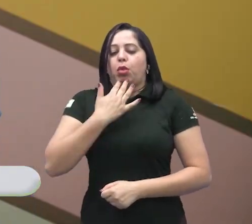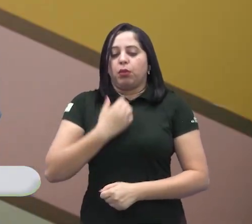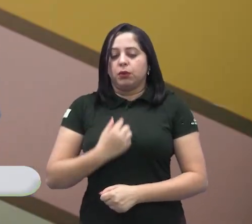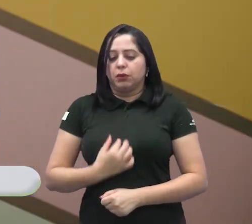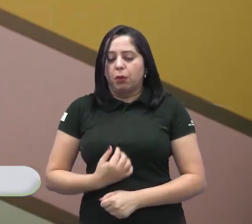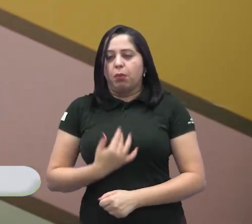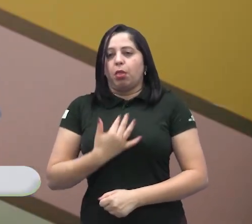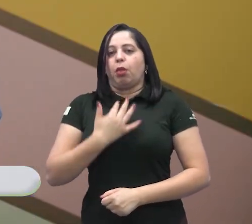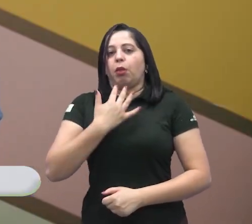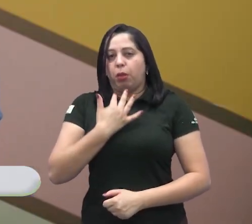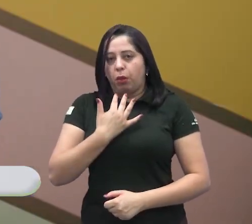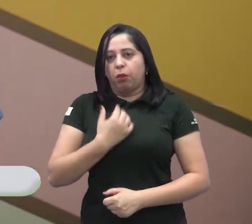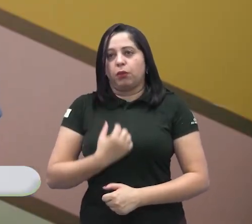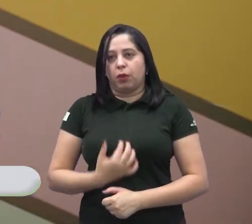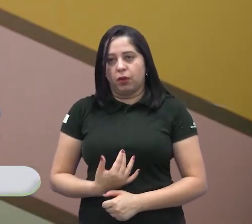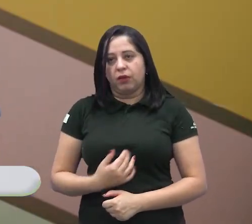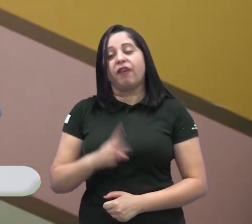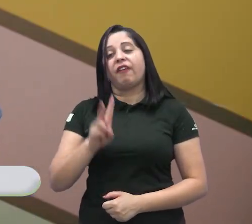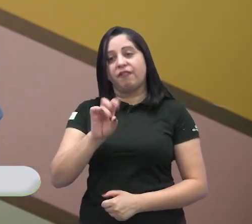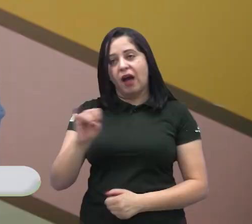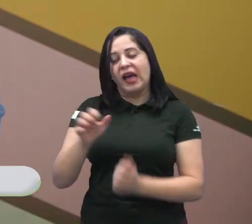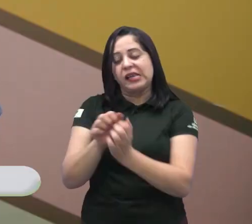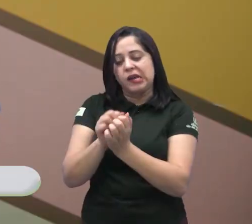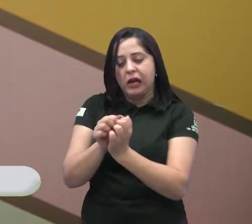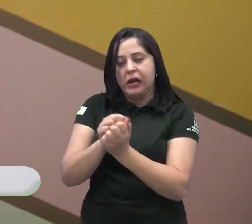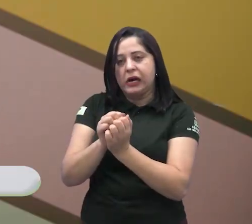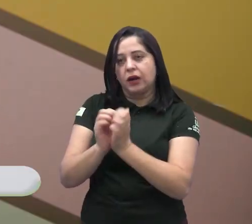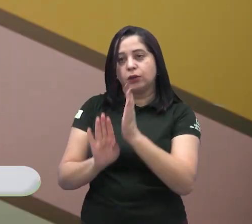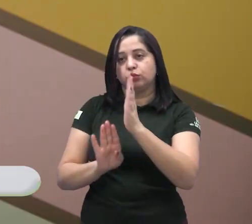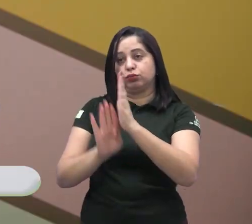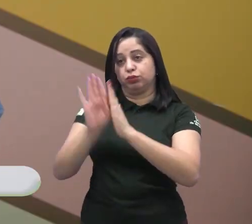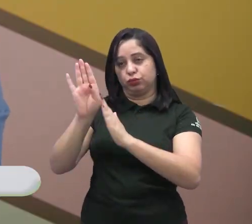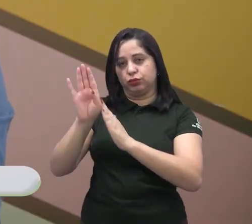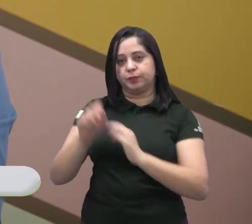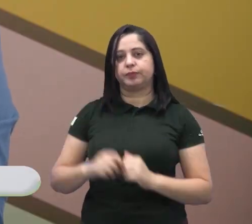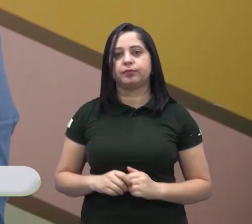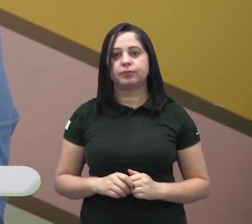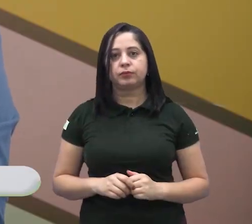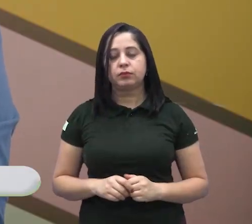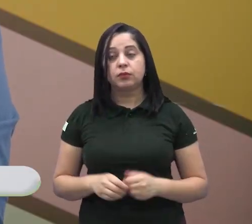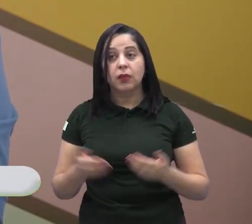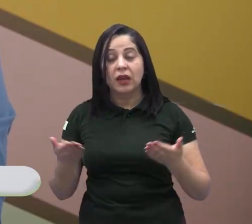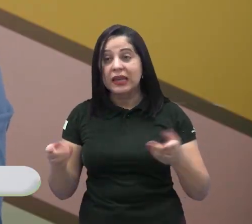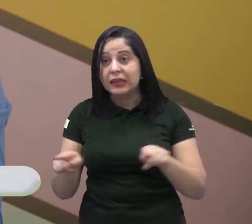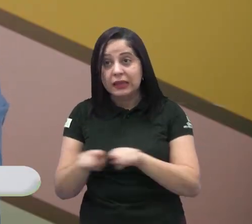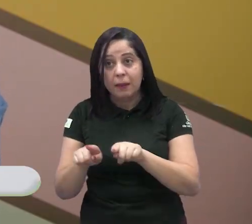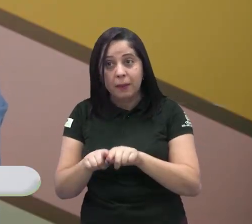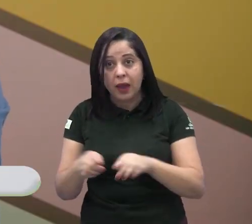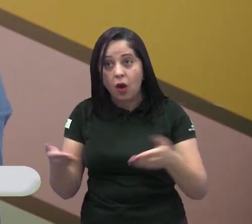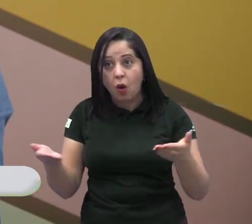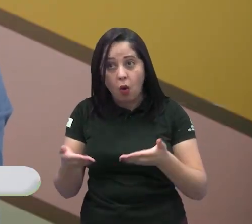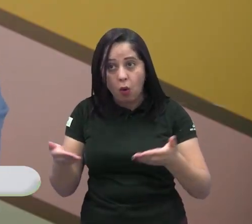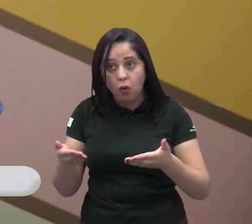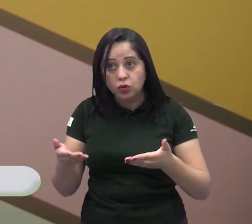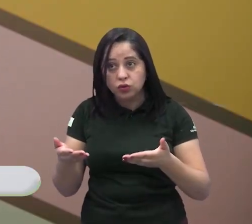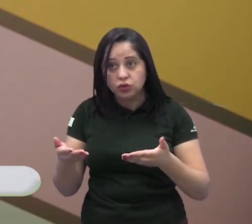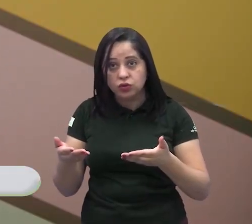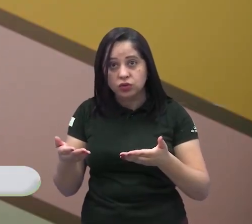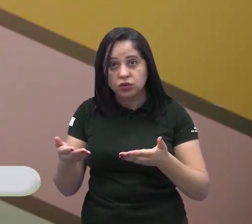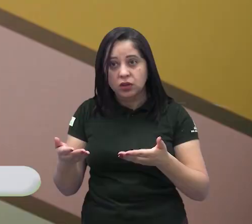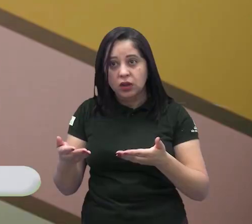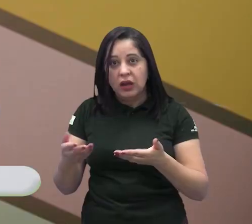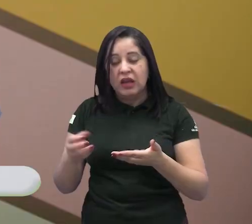provoca repercussão oral de pH, de acidez, aumenta o bruxismo. E uma coisa curiosa, hoje em dia, a qualidade do sono